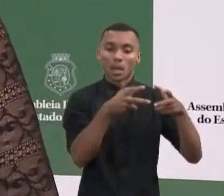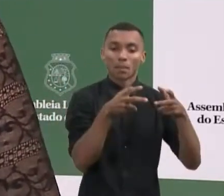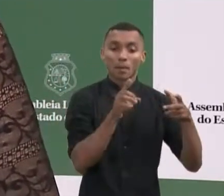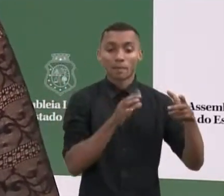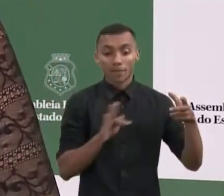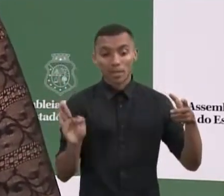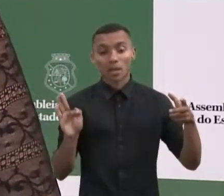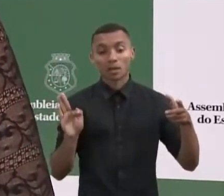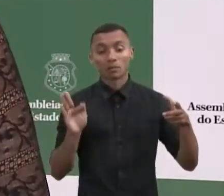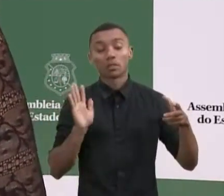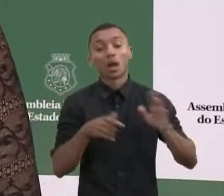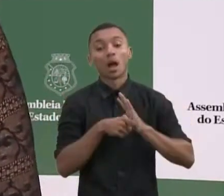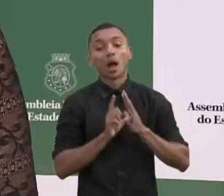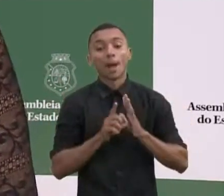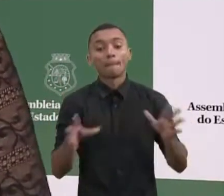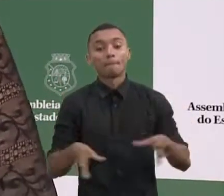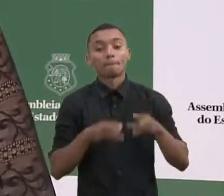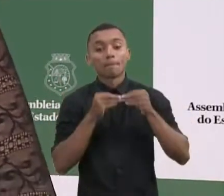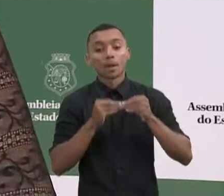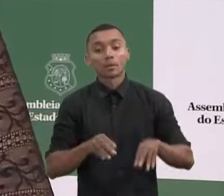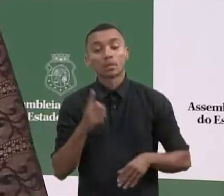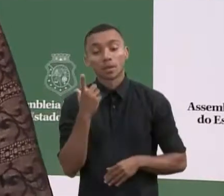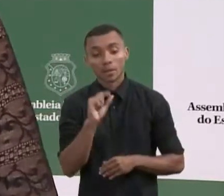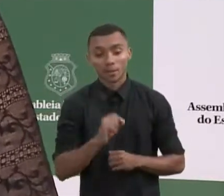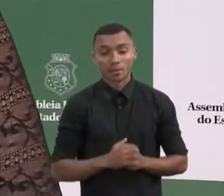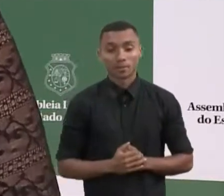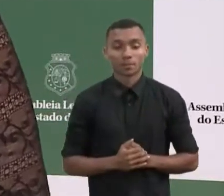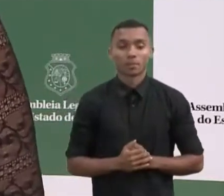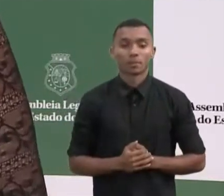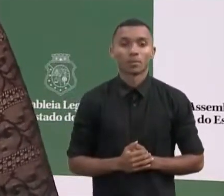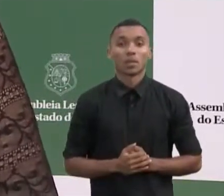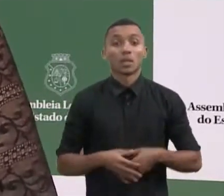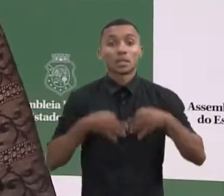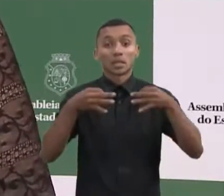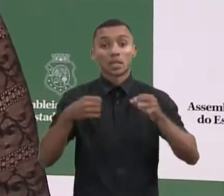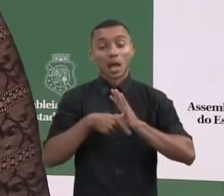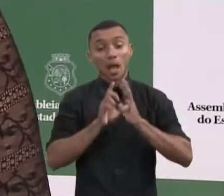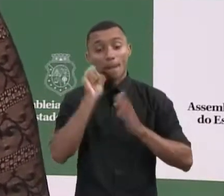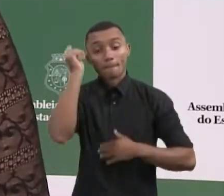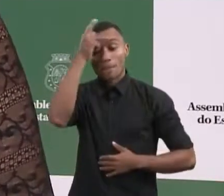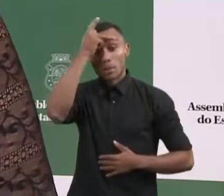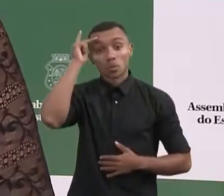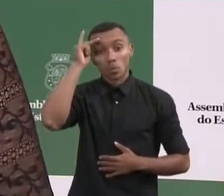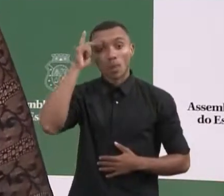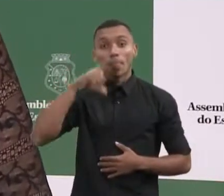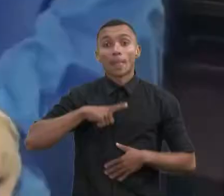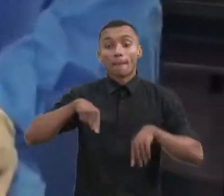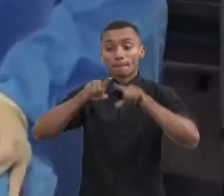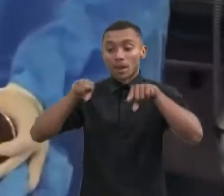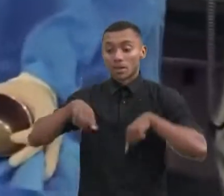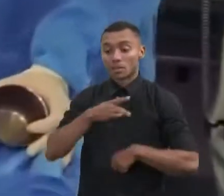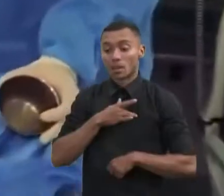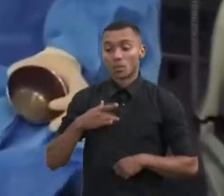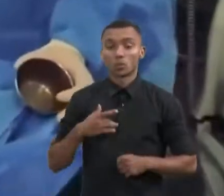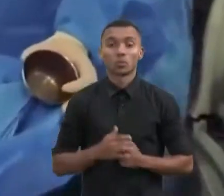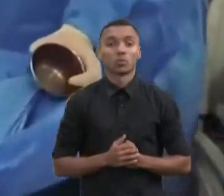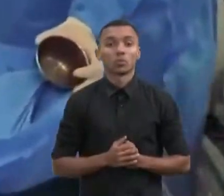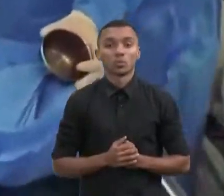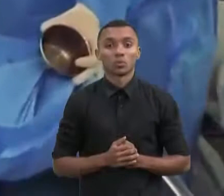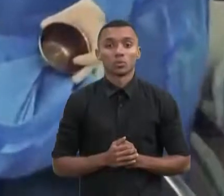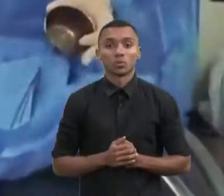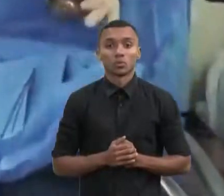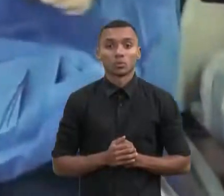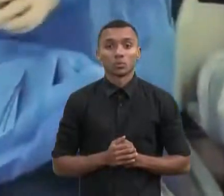que prejudica muito, prejudica mais do que ajuda, com certeza, as pessoas que são aí usuárias de plano de saúde. Apesar da decisão